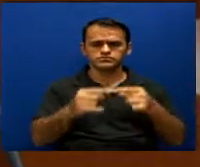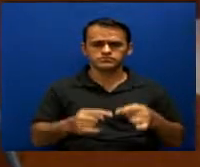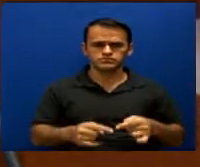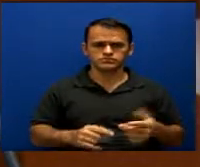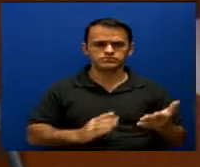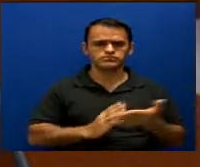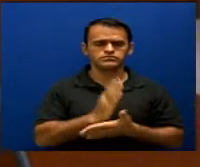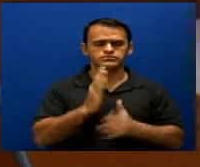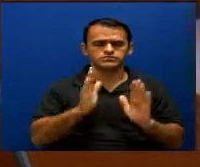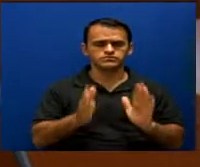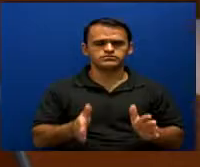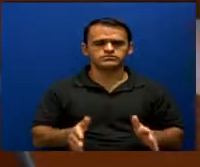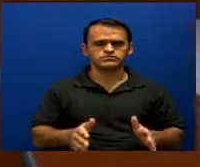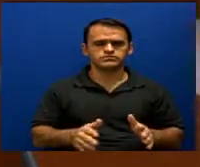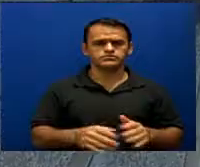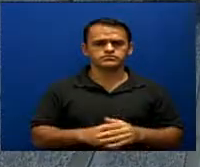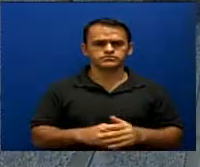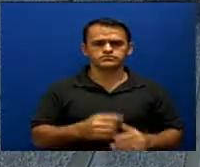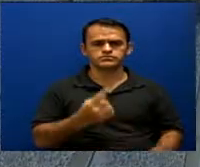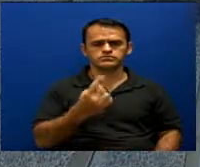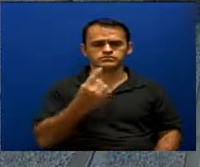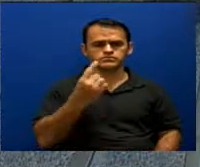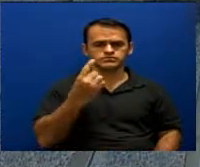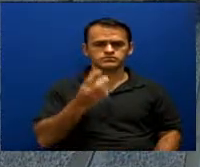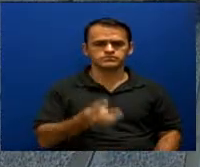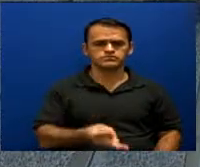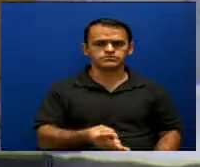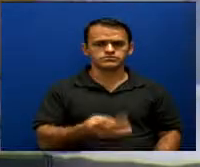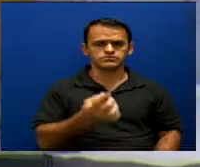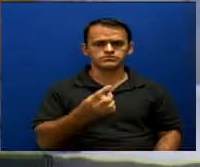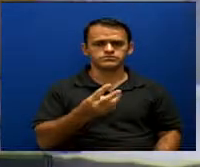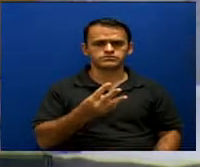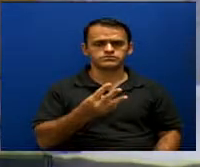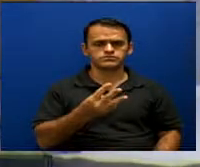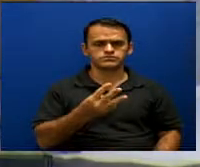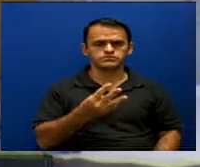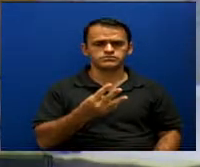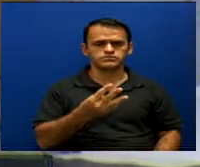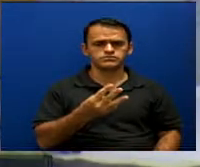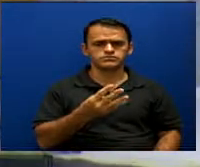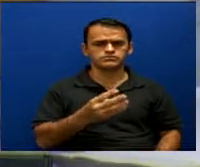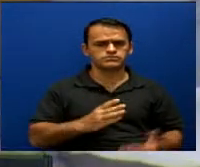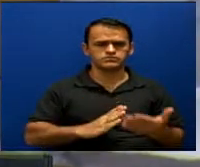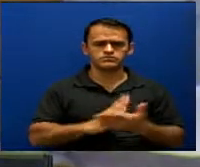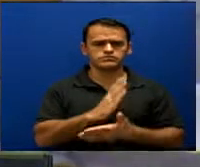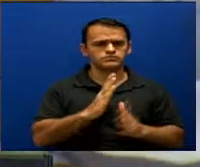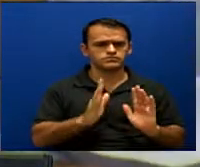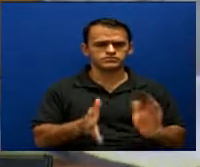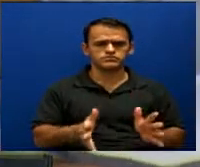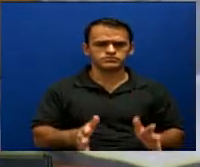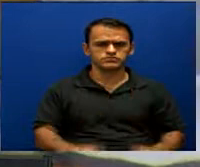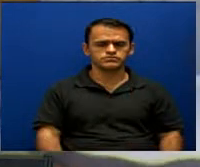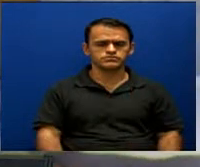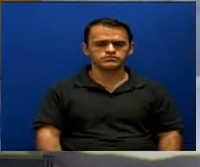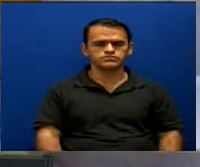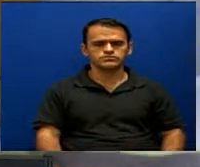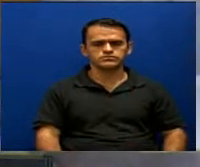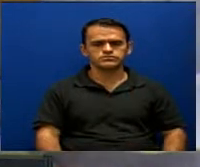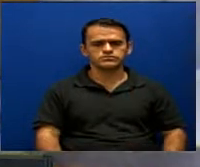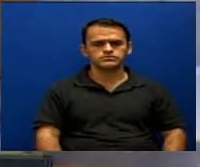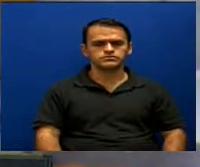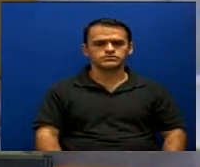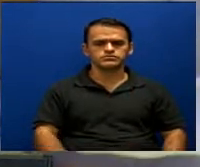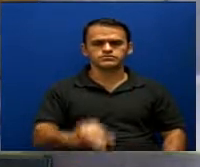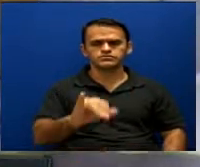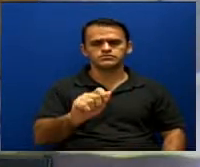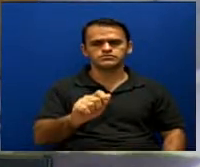aprovado. Tá, nós citamos aqui. A emenda aqui. 13... Ah, já aprovamos em cima, Já aprovamos, já. Da